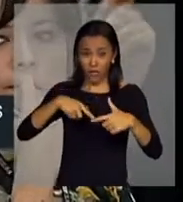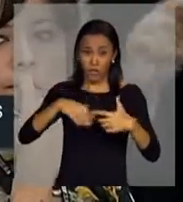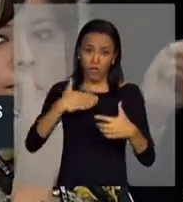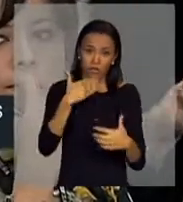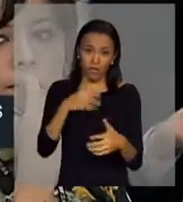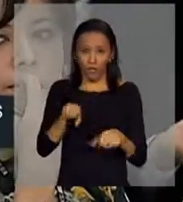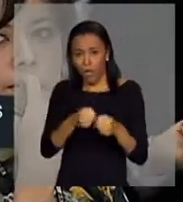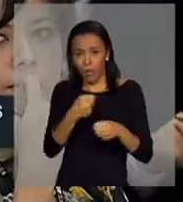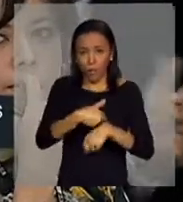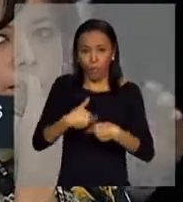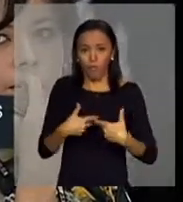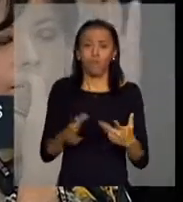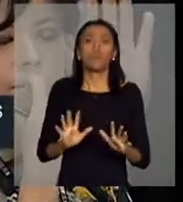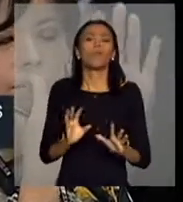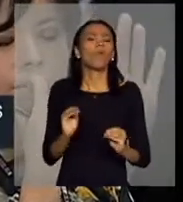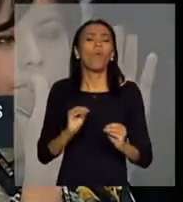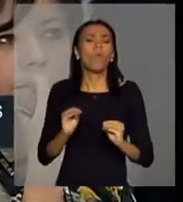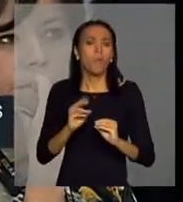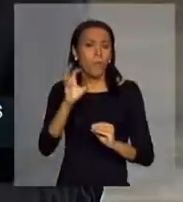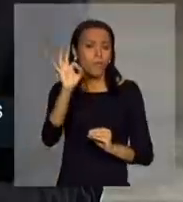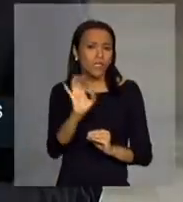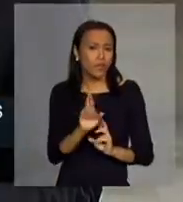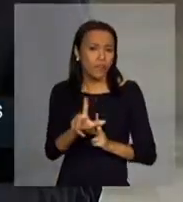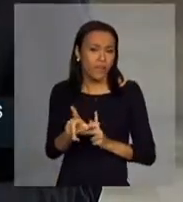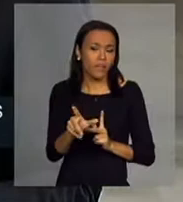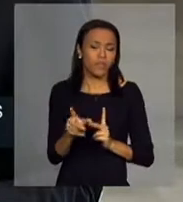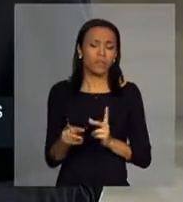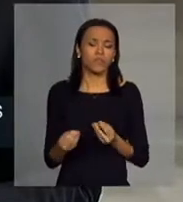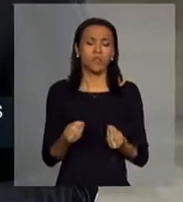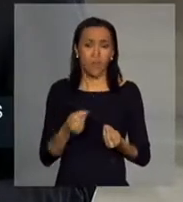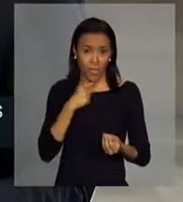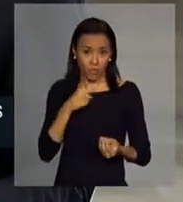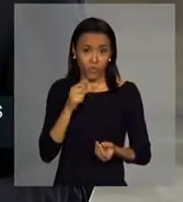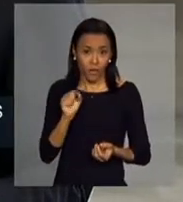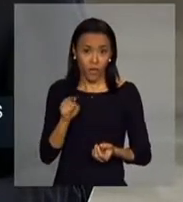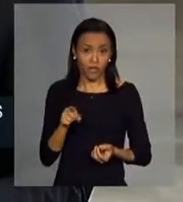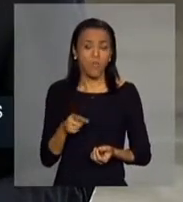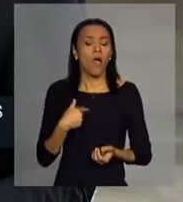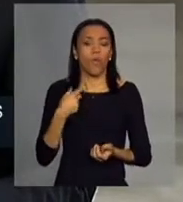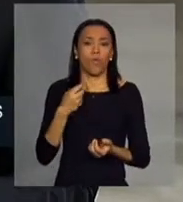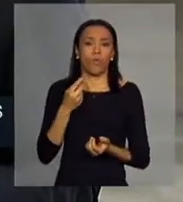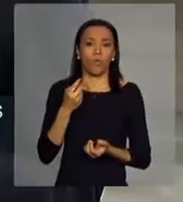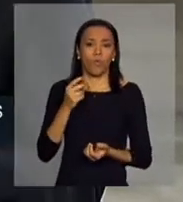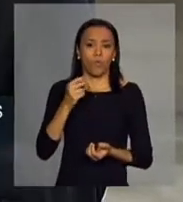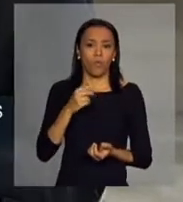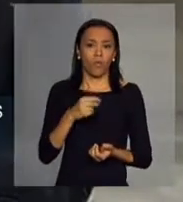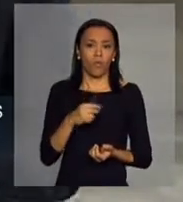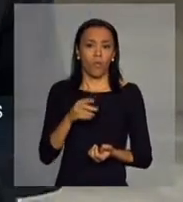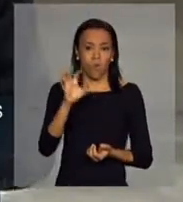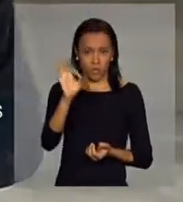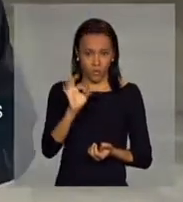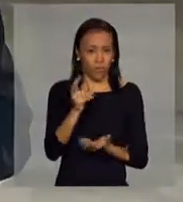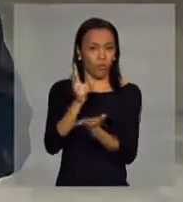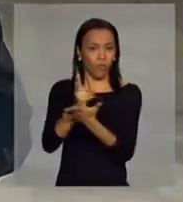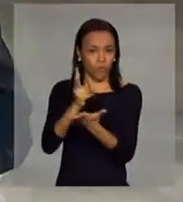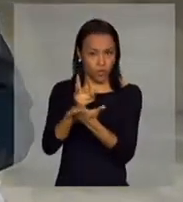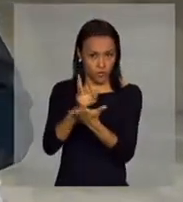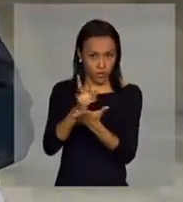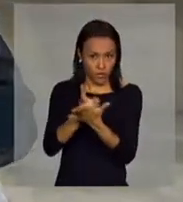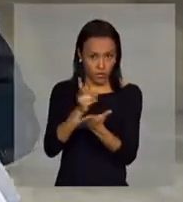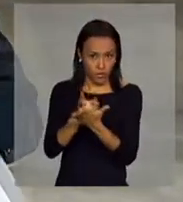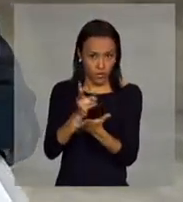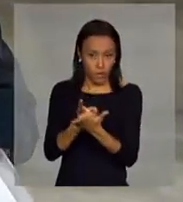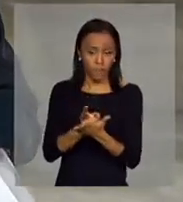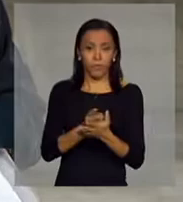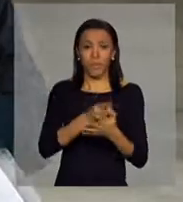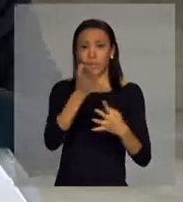ter um percentual diferenciado? Essa é a dúvida. Não. Mantém tudo que é a mesma contribuição, as parcelas